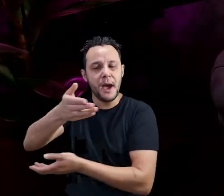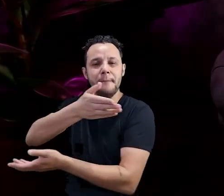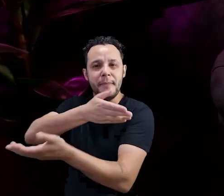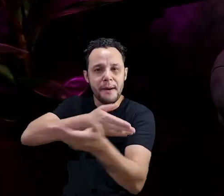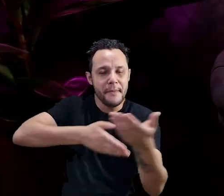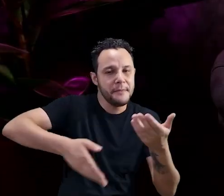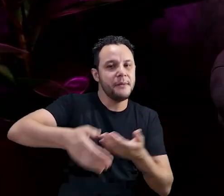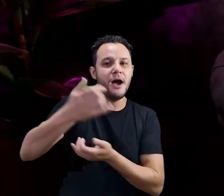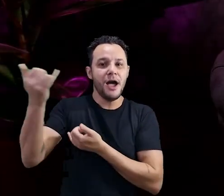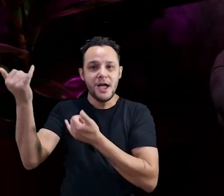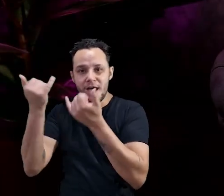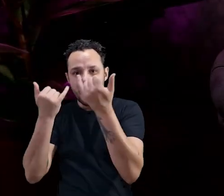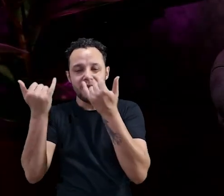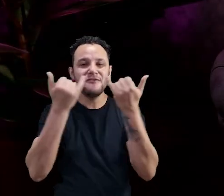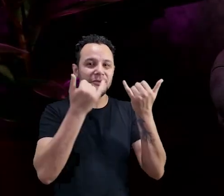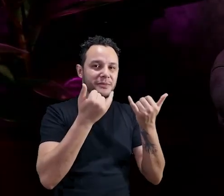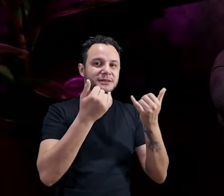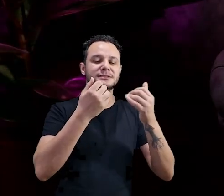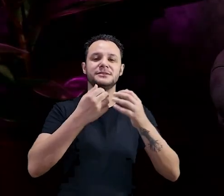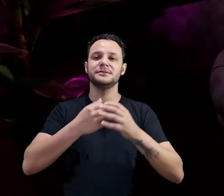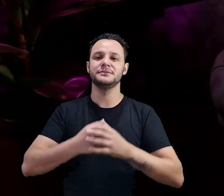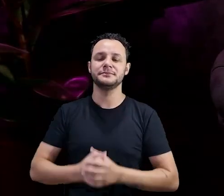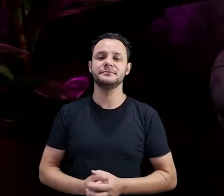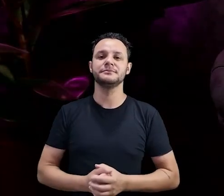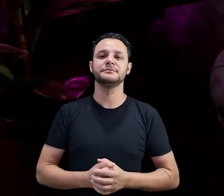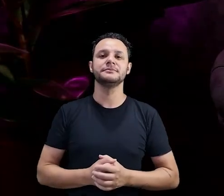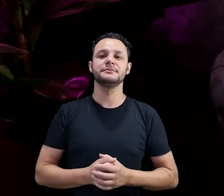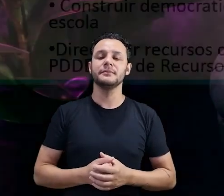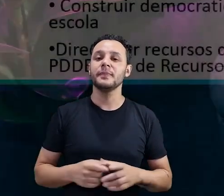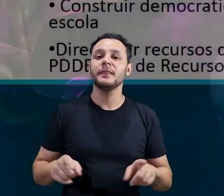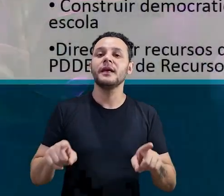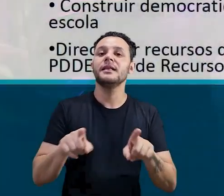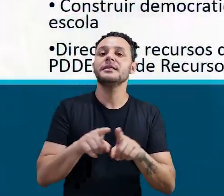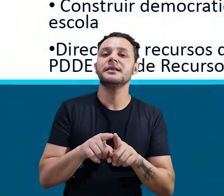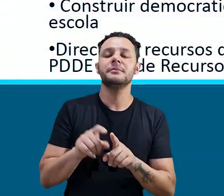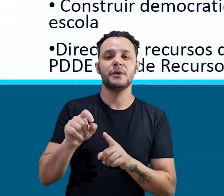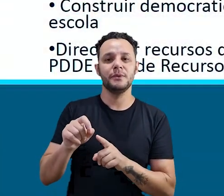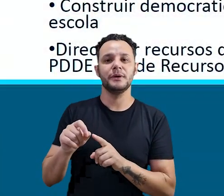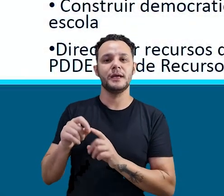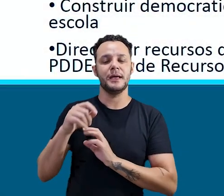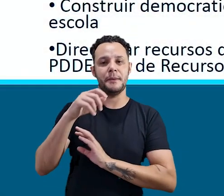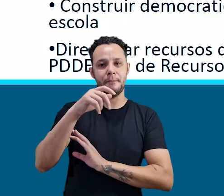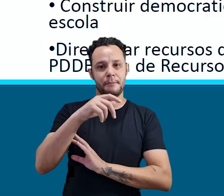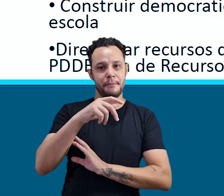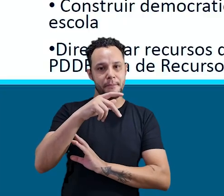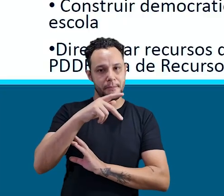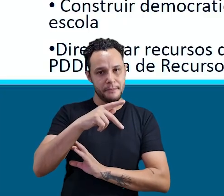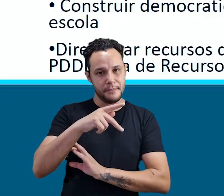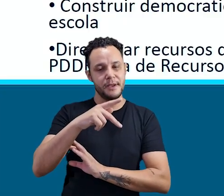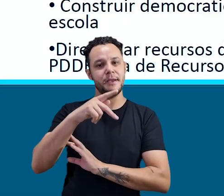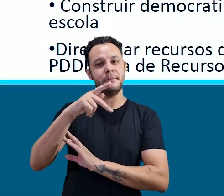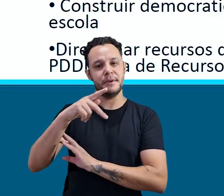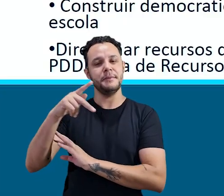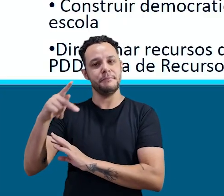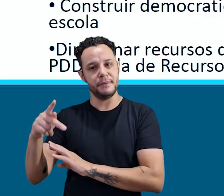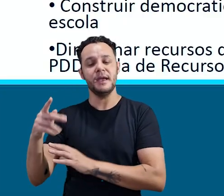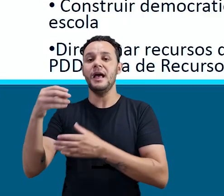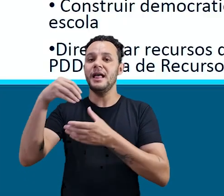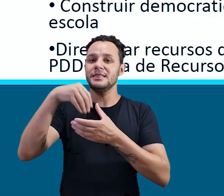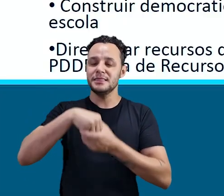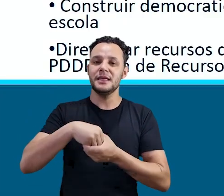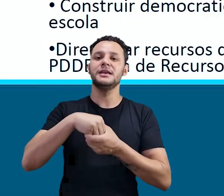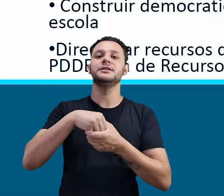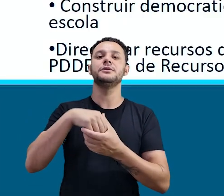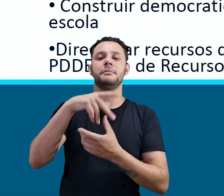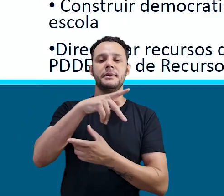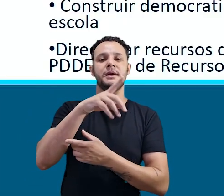é fundamental para que a inclusão aconteça. E a previsão do PPP, né, no PPP